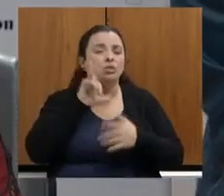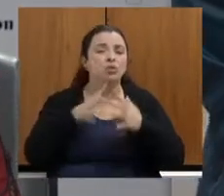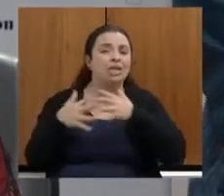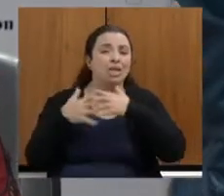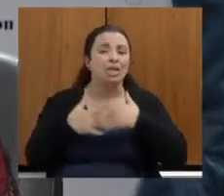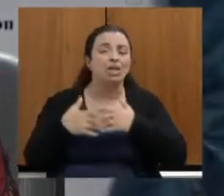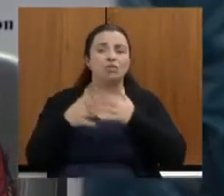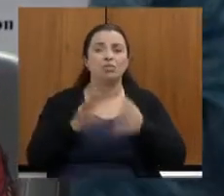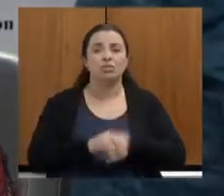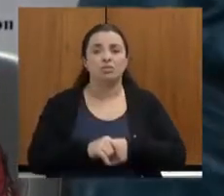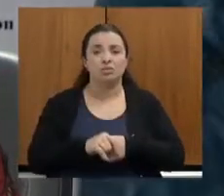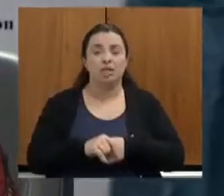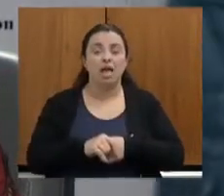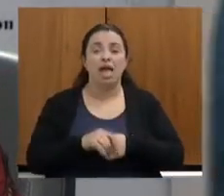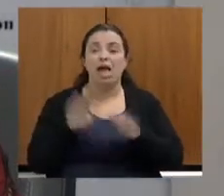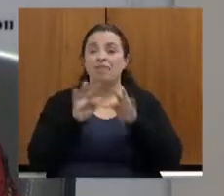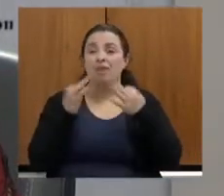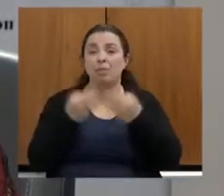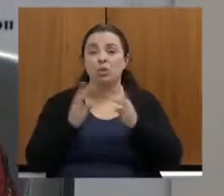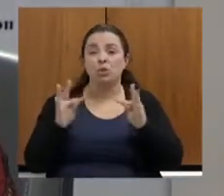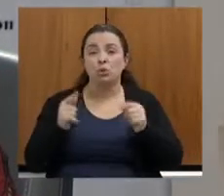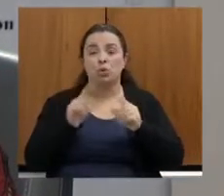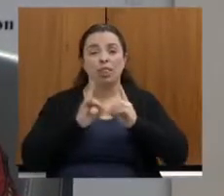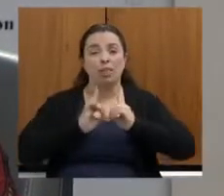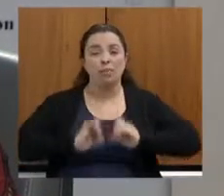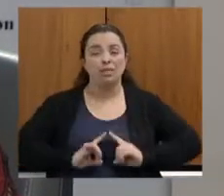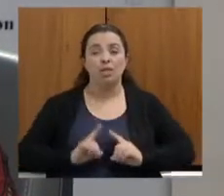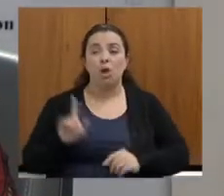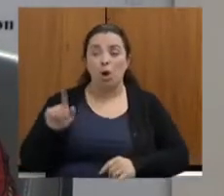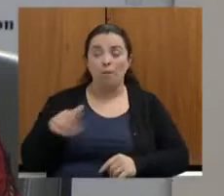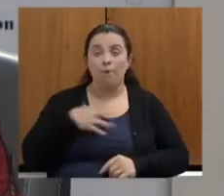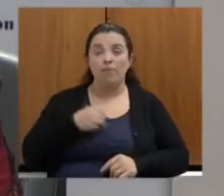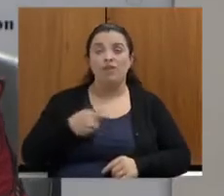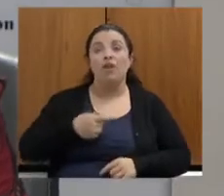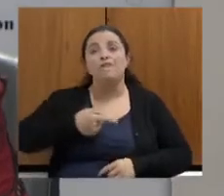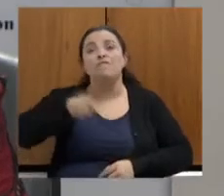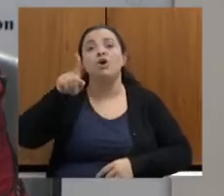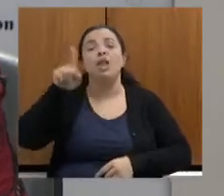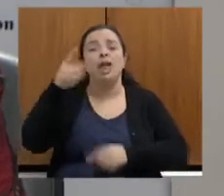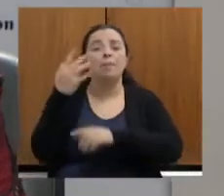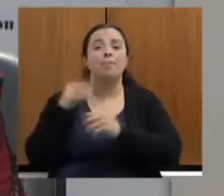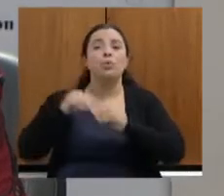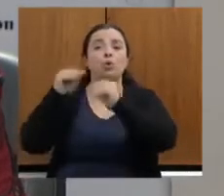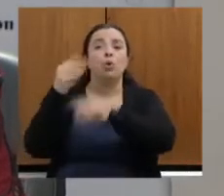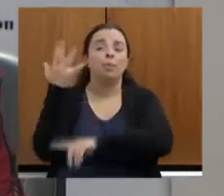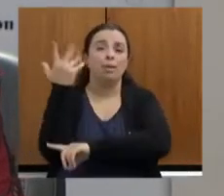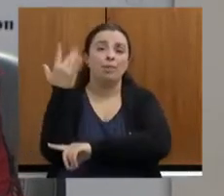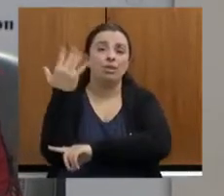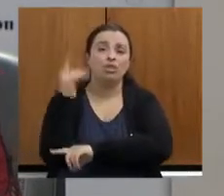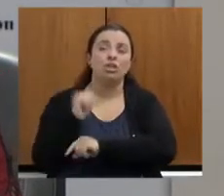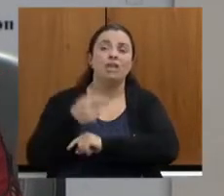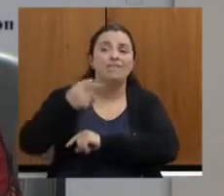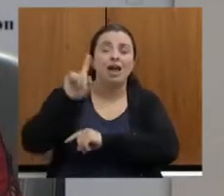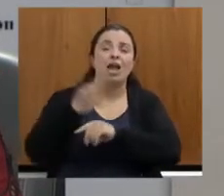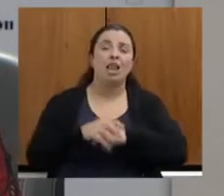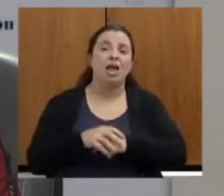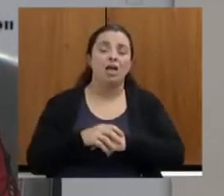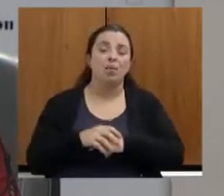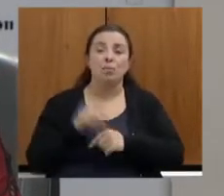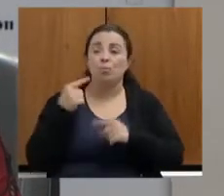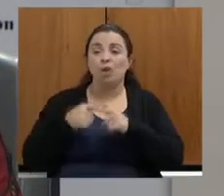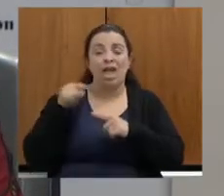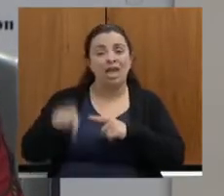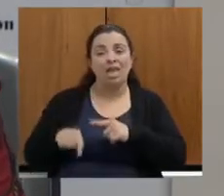meu menino quando eu coloquei ele para Ipatinga agora você vai estudar ficou um ano parado não tem condição você trabalhar nessa terra que mais você não vai produzir o que eu produzi ia